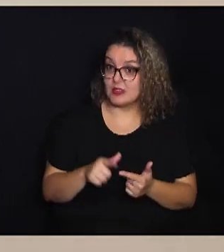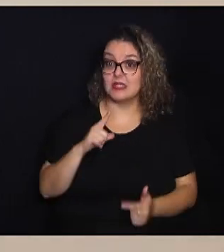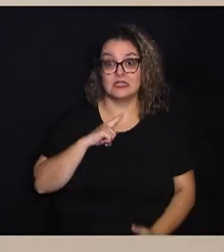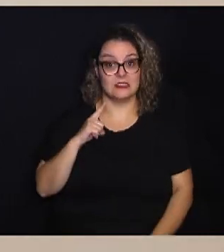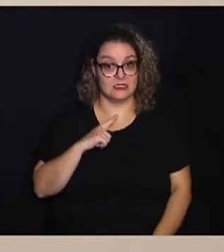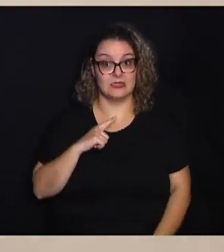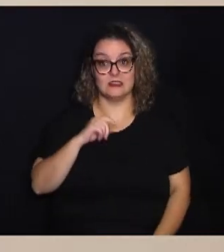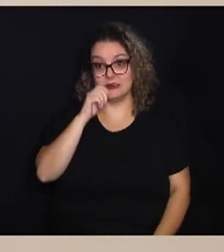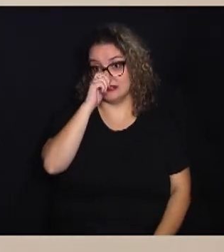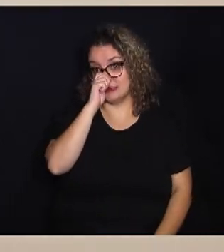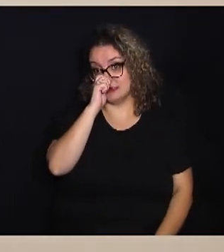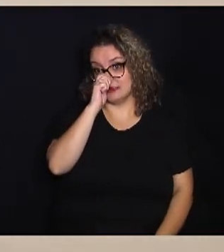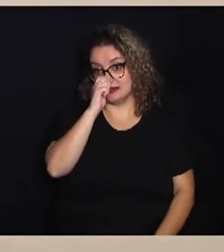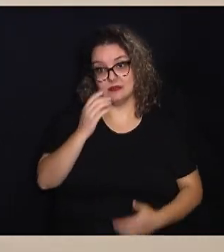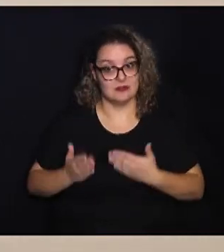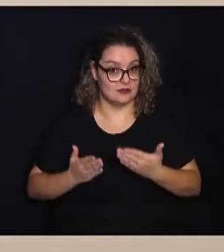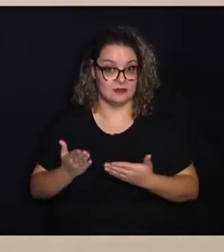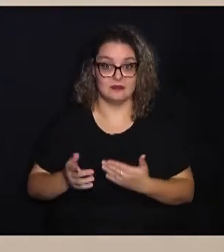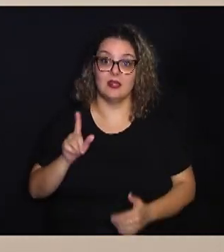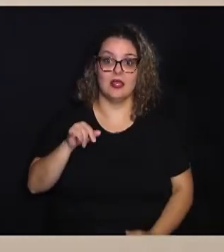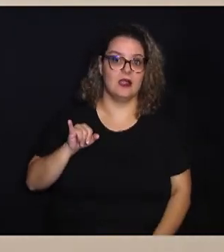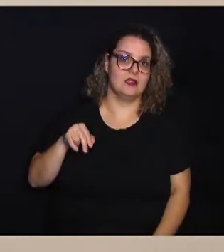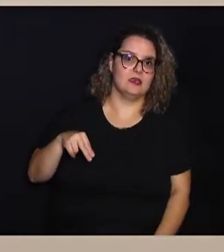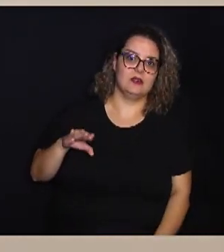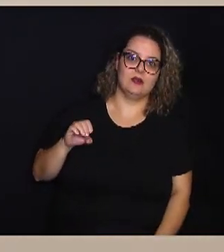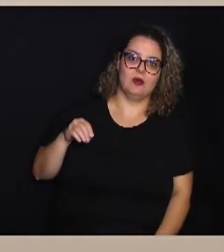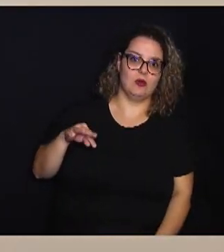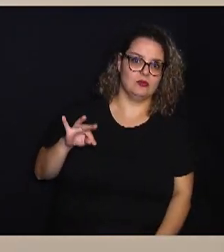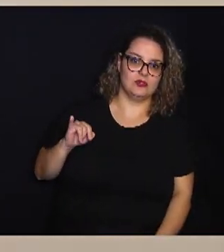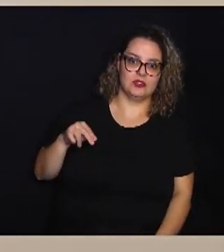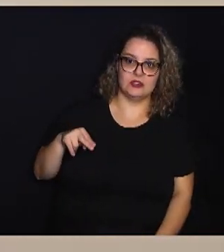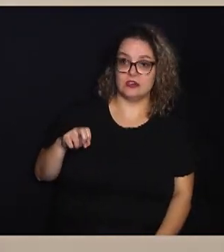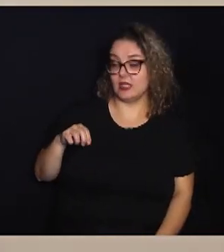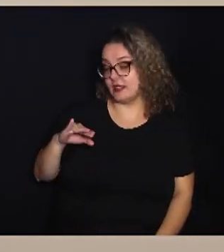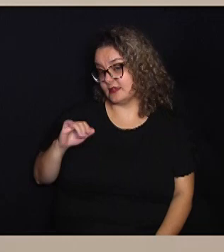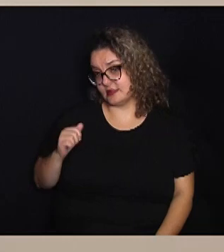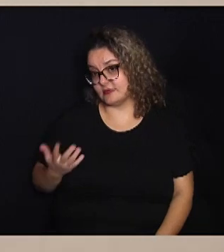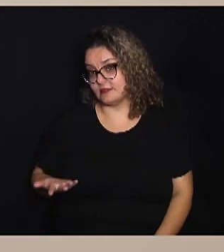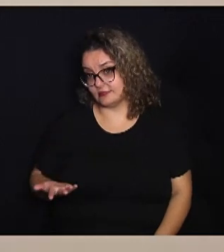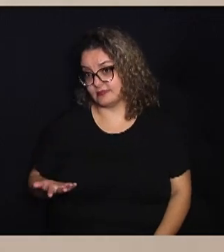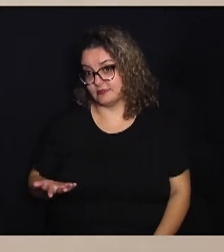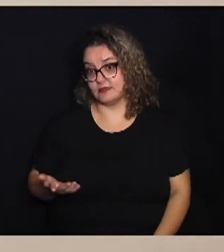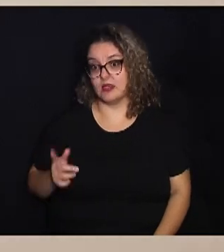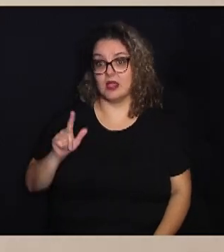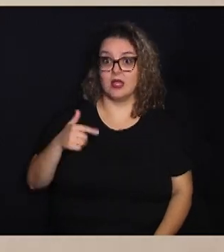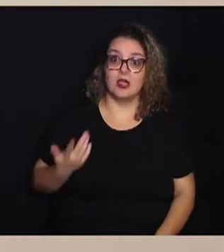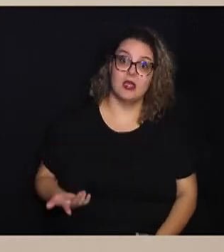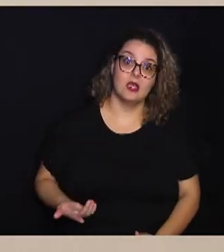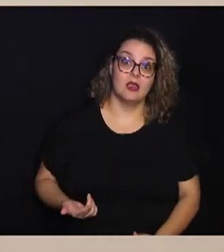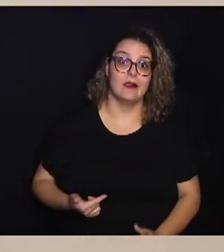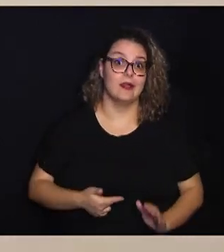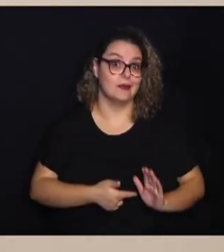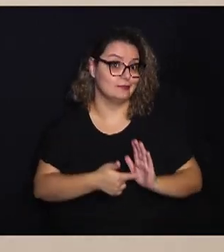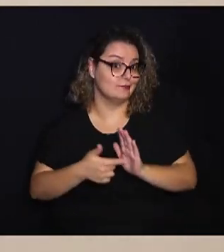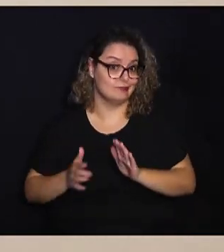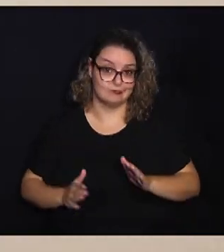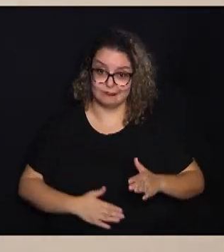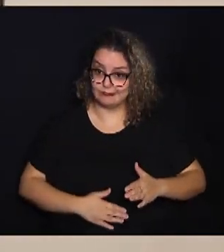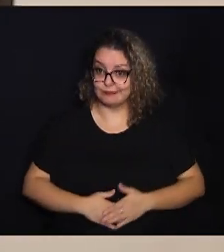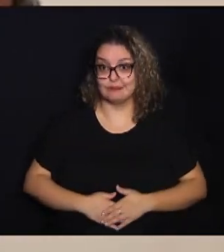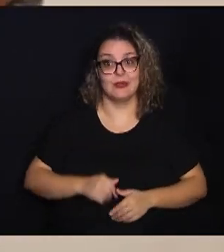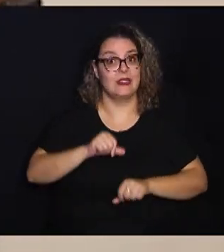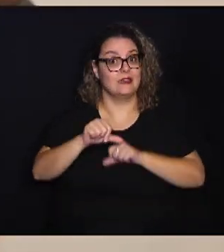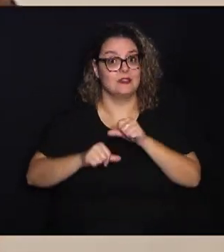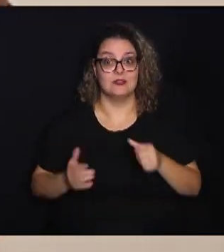gente lida com ele há 10 anos é a incontinência, tá? Então, é a exposição com a fralda, eram as trocas da